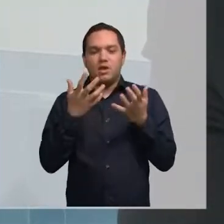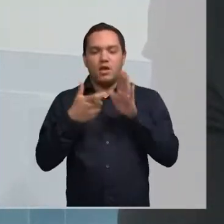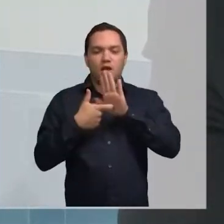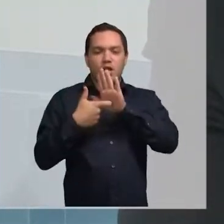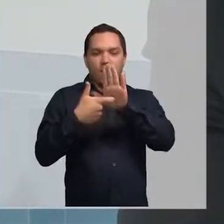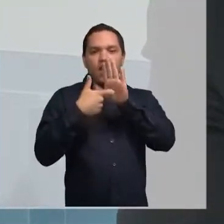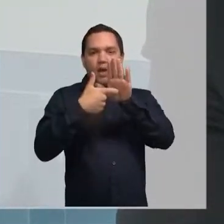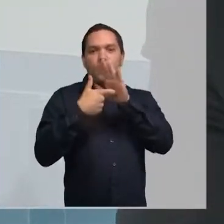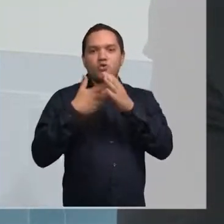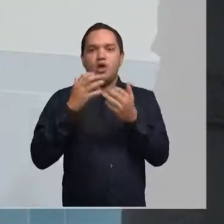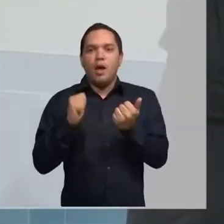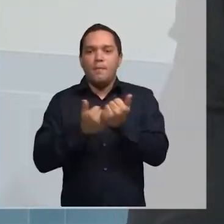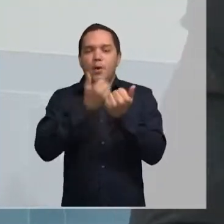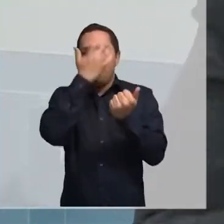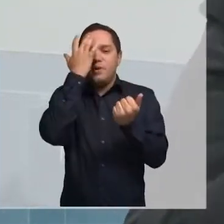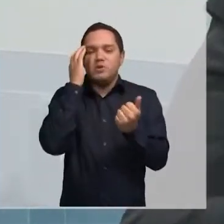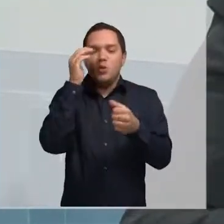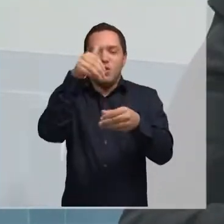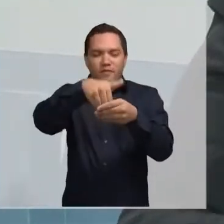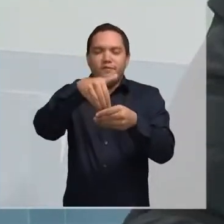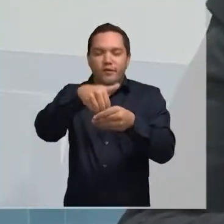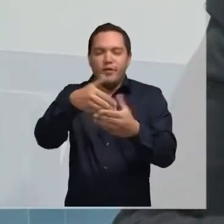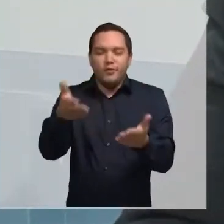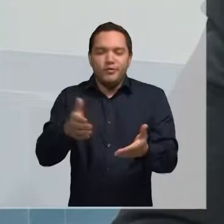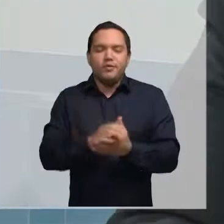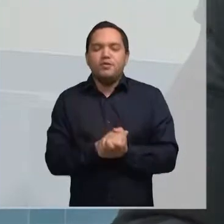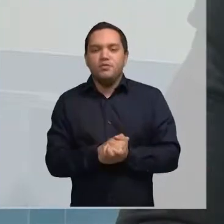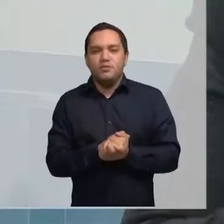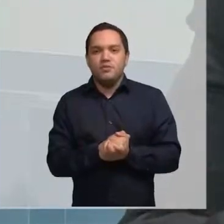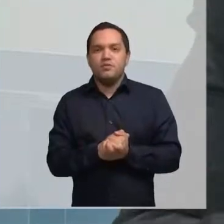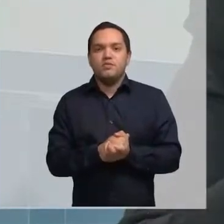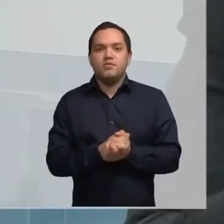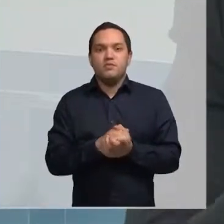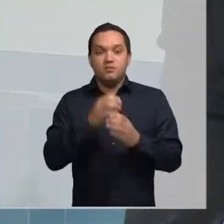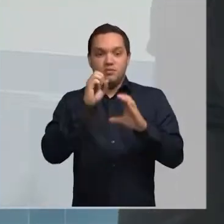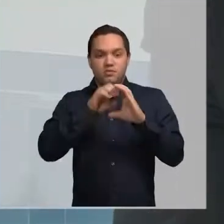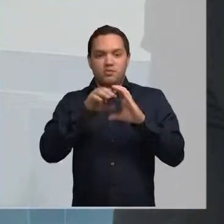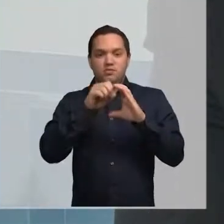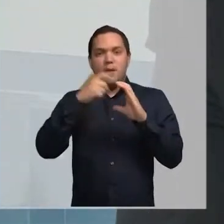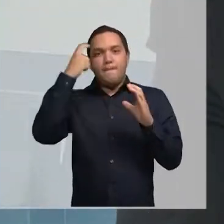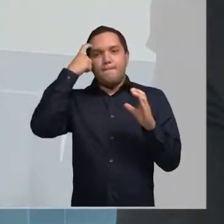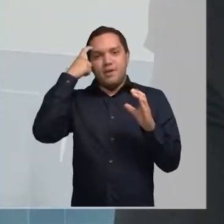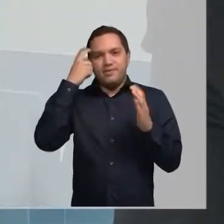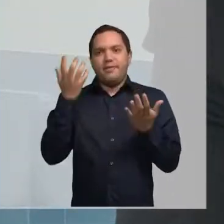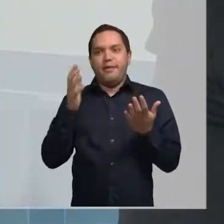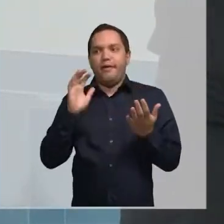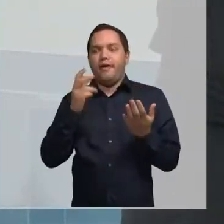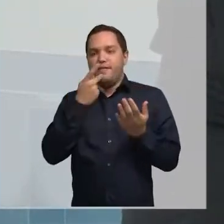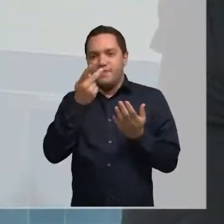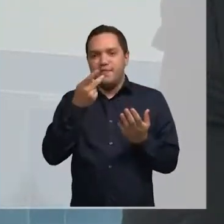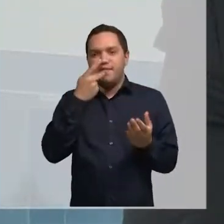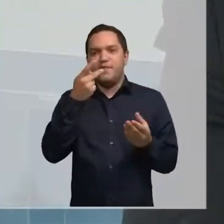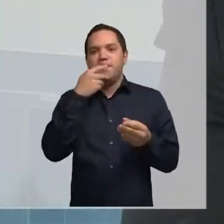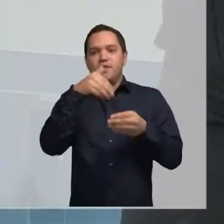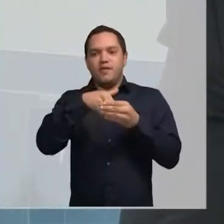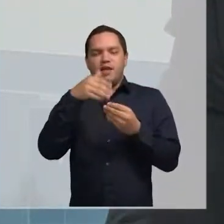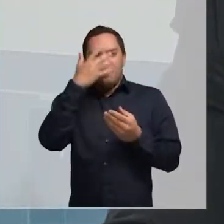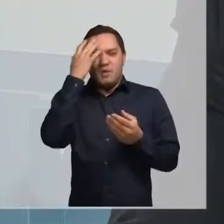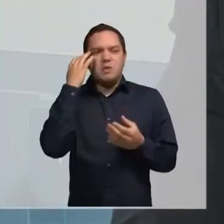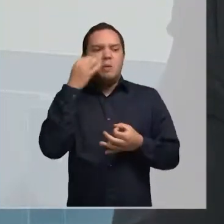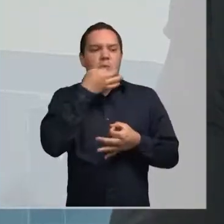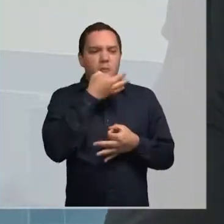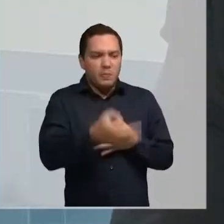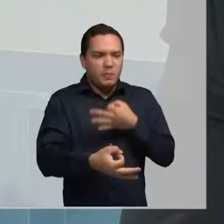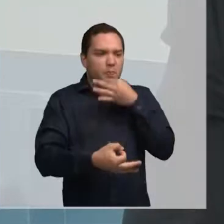na eleição. O programa tinha, na retaguarda, o pensamento totalmente eleitoreiro. Teve gente que me criticou, eu